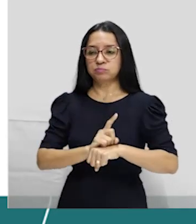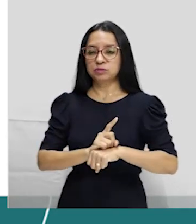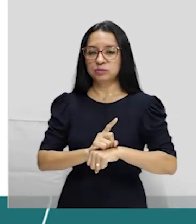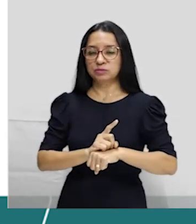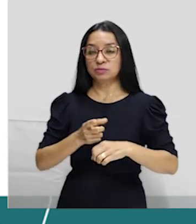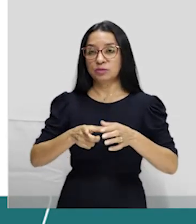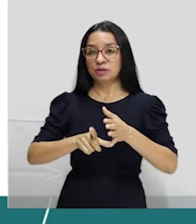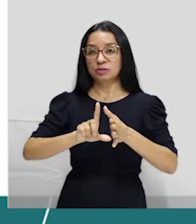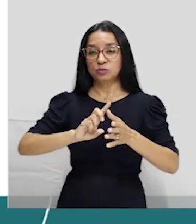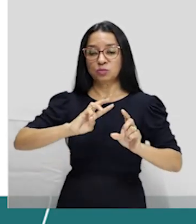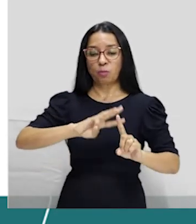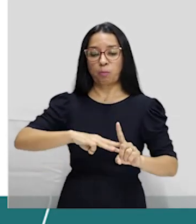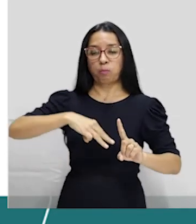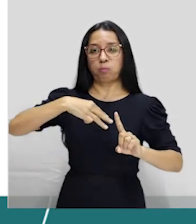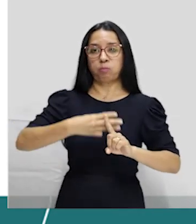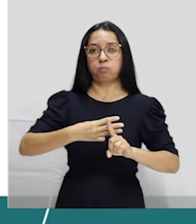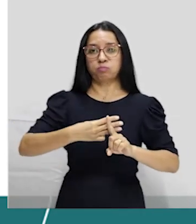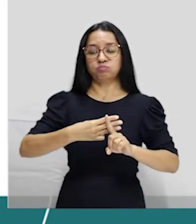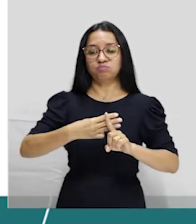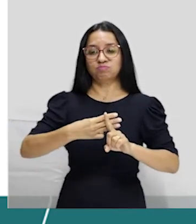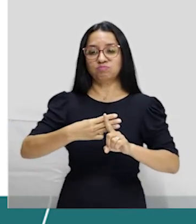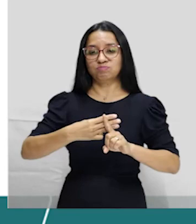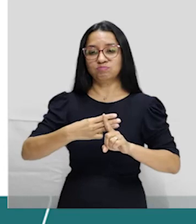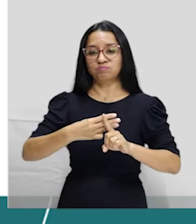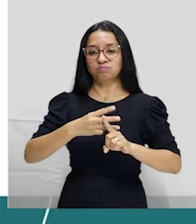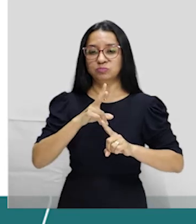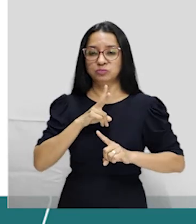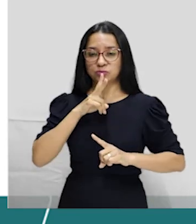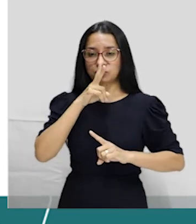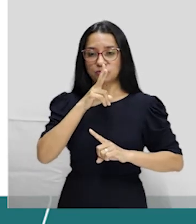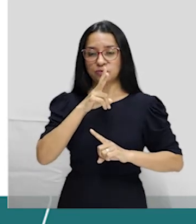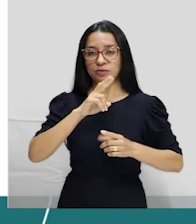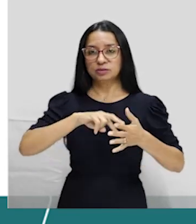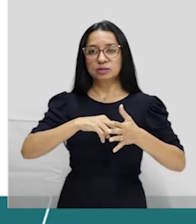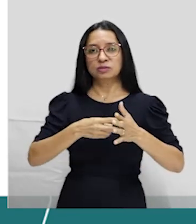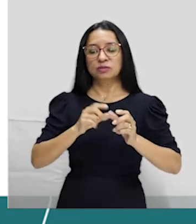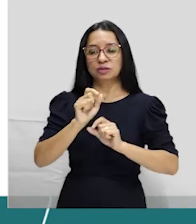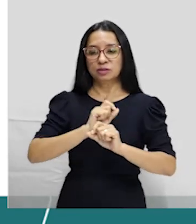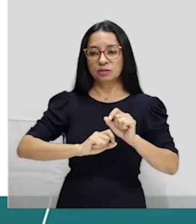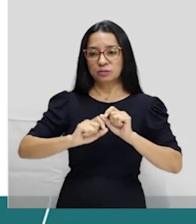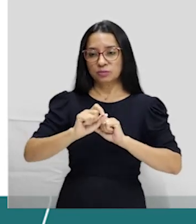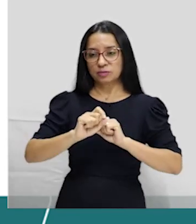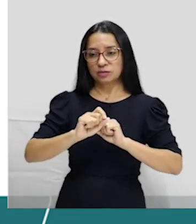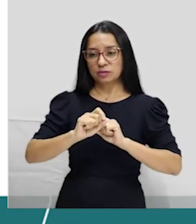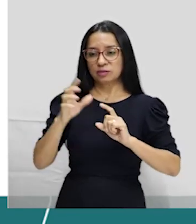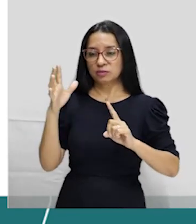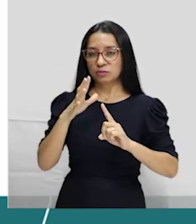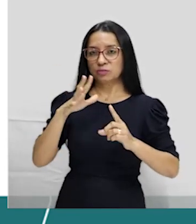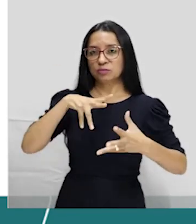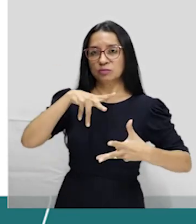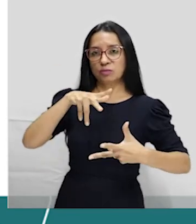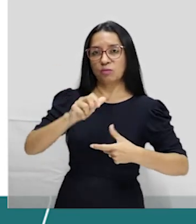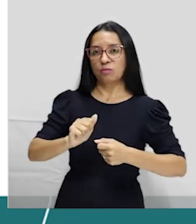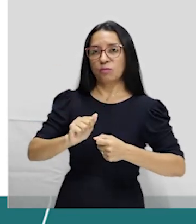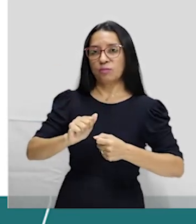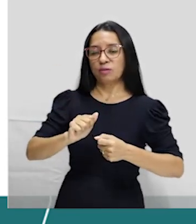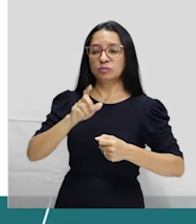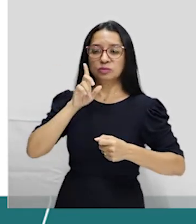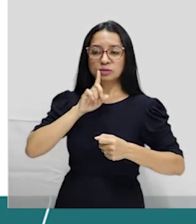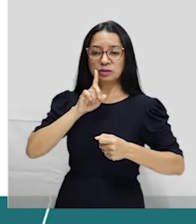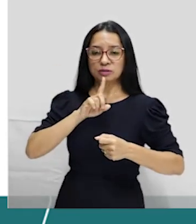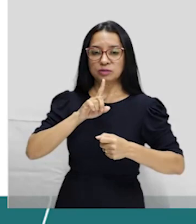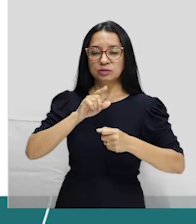multidimensional. 3 pontos. Isso significa que a influência global norte-americana estende-se por todos os setores da